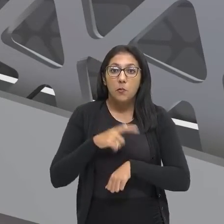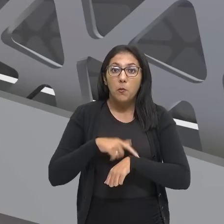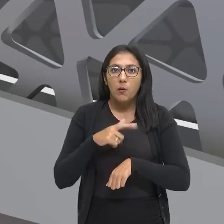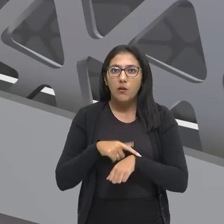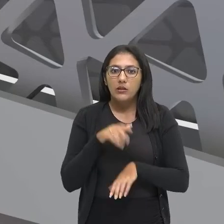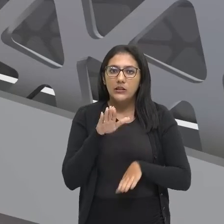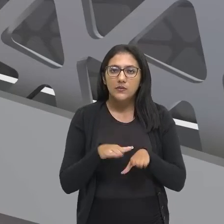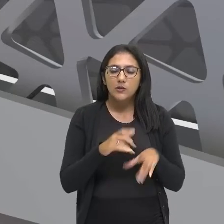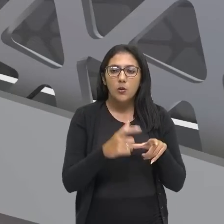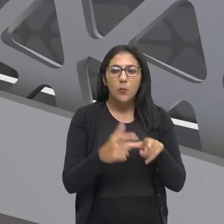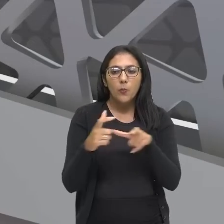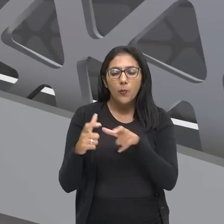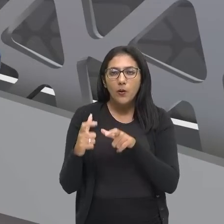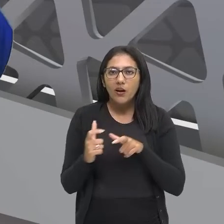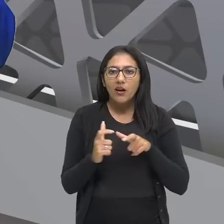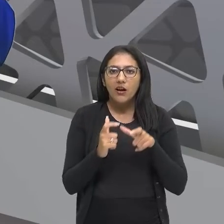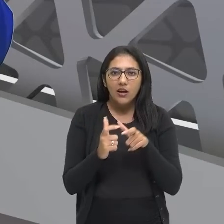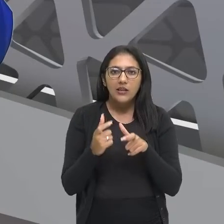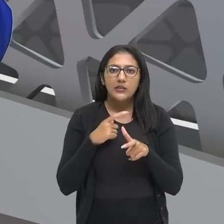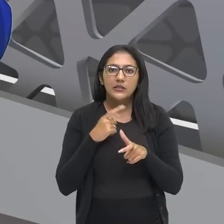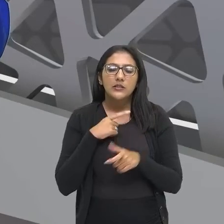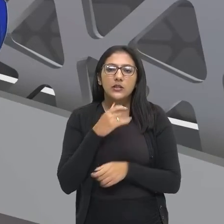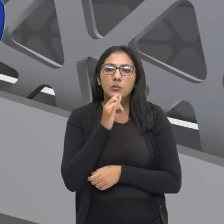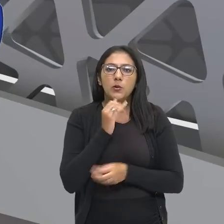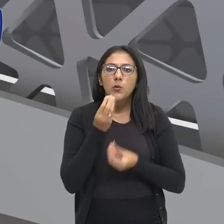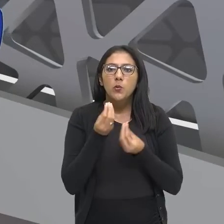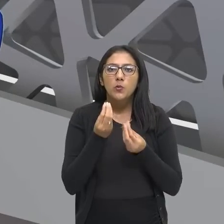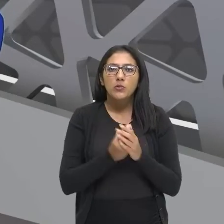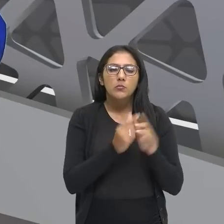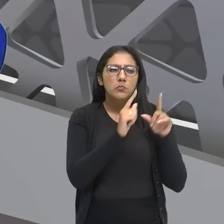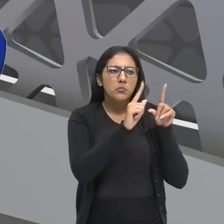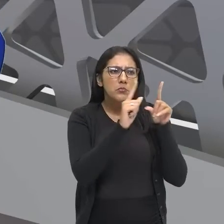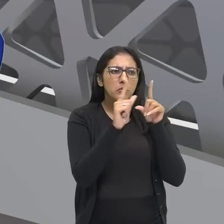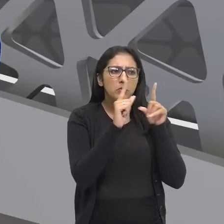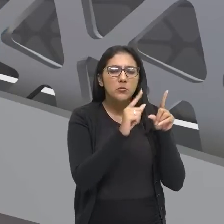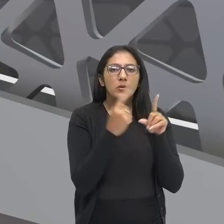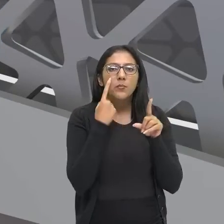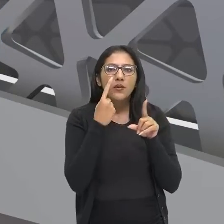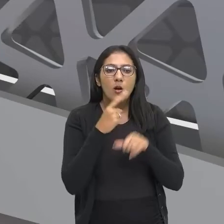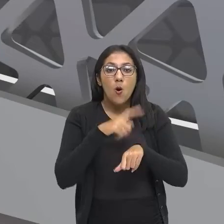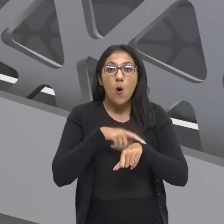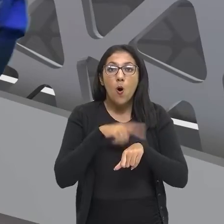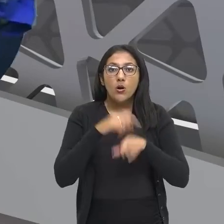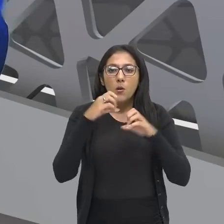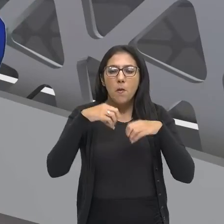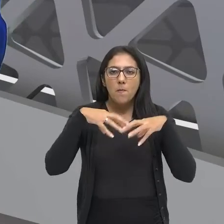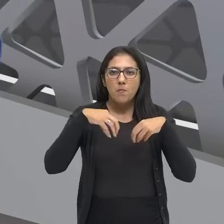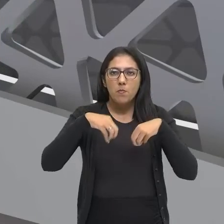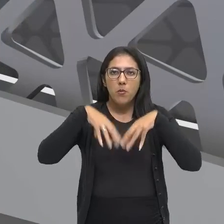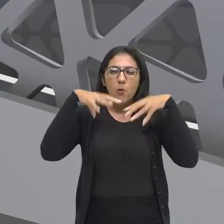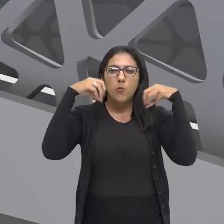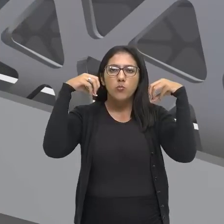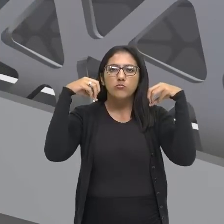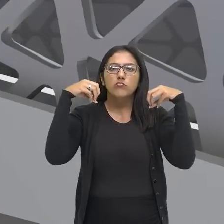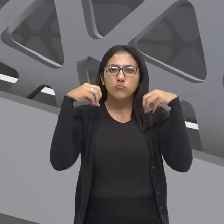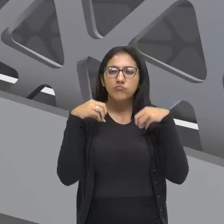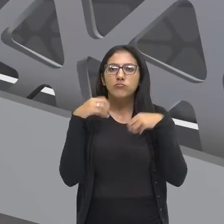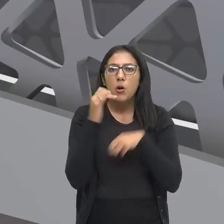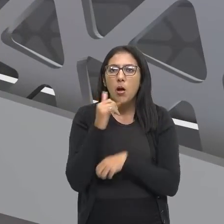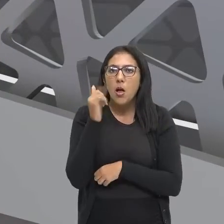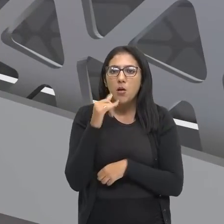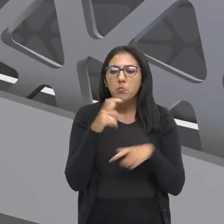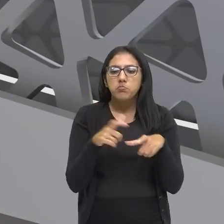rígido externo para salvar esses arquivos importantes. Caso o computador precise ser substituído, nós podemos